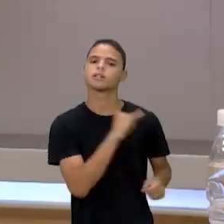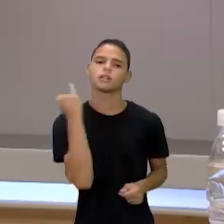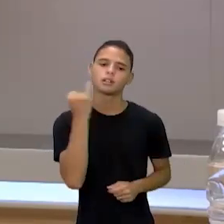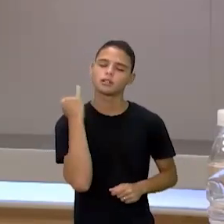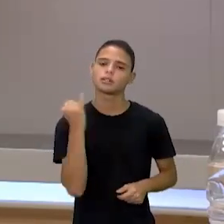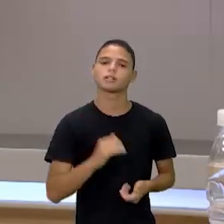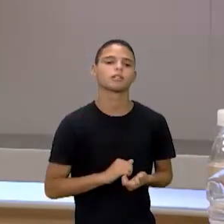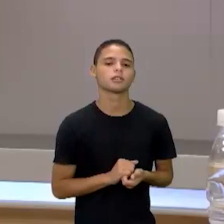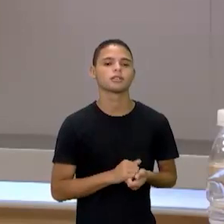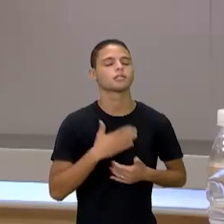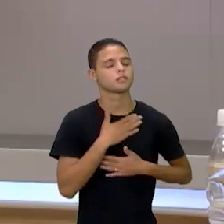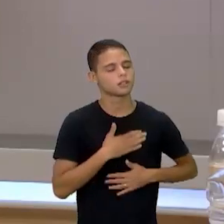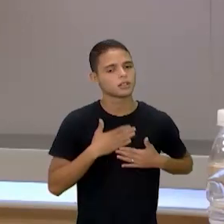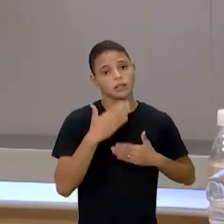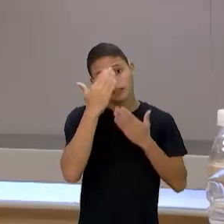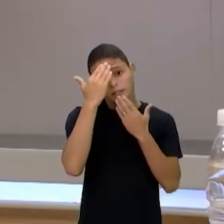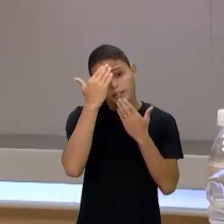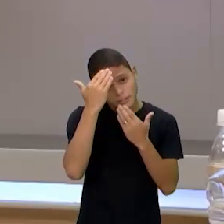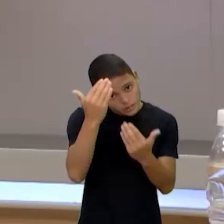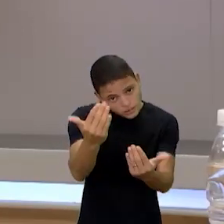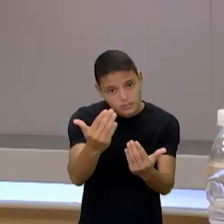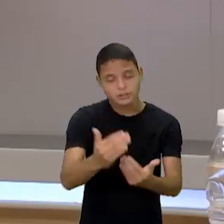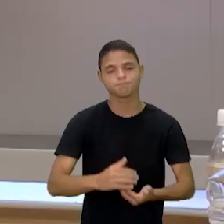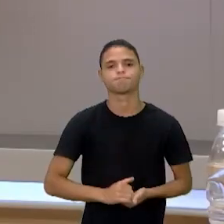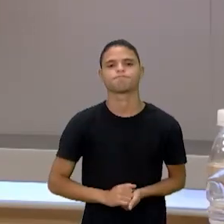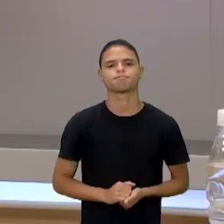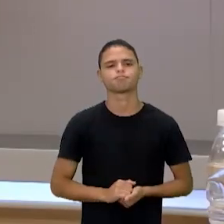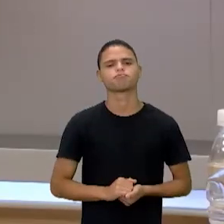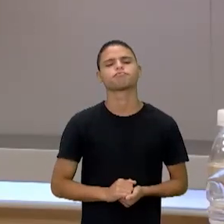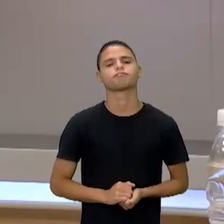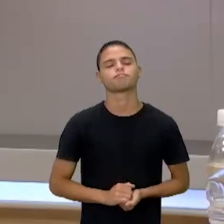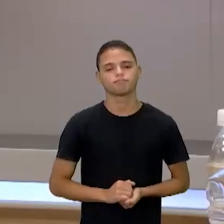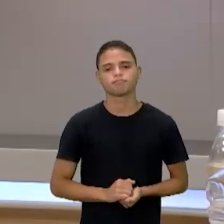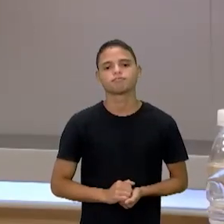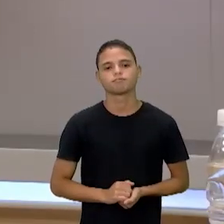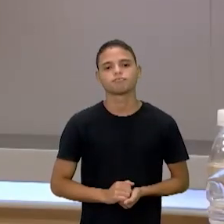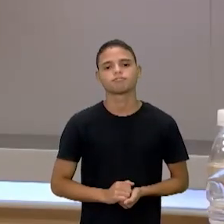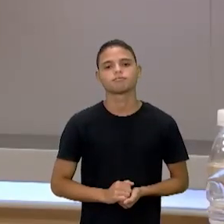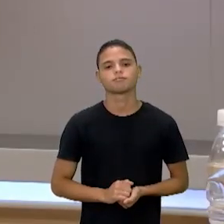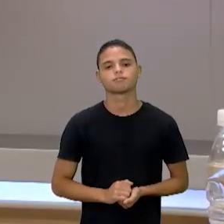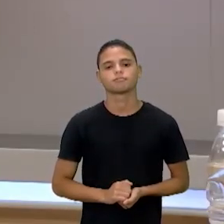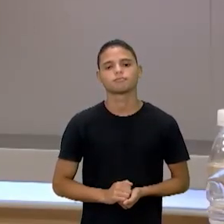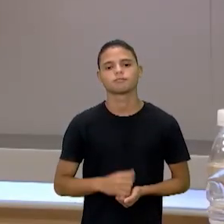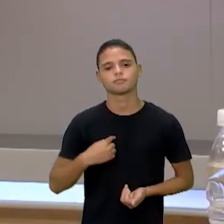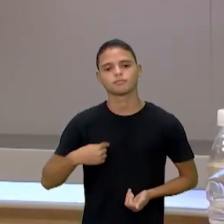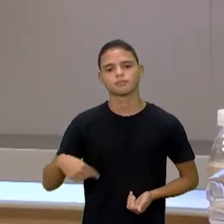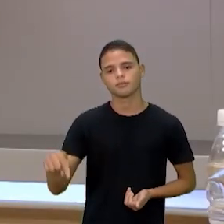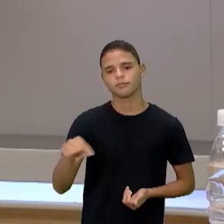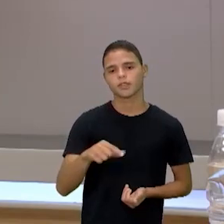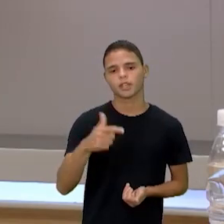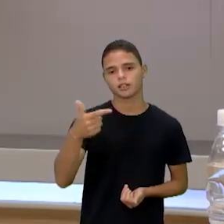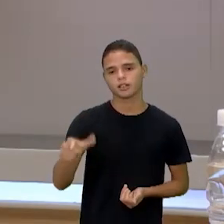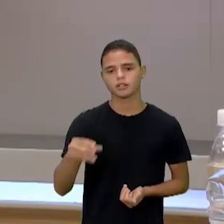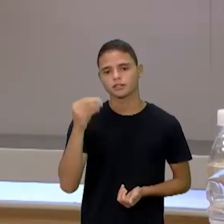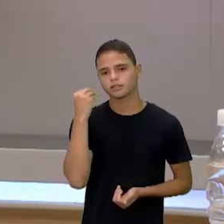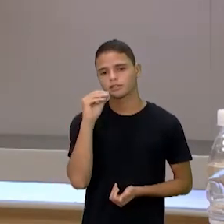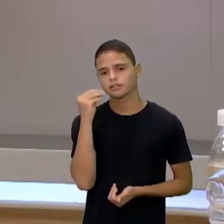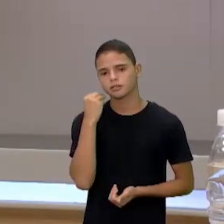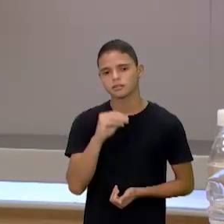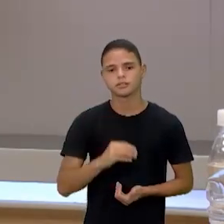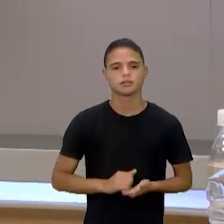eu gostaria mais uma vez de agradecer e pode ter certeza, estaremos em outras